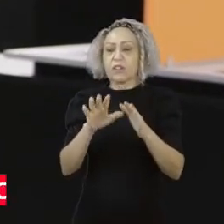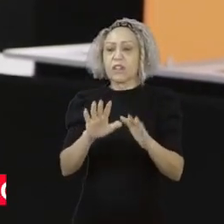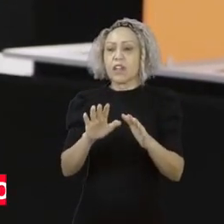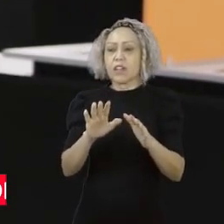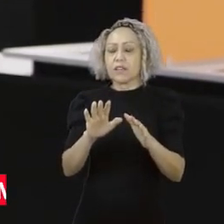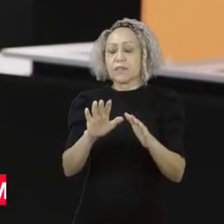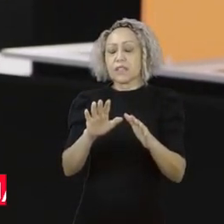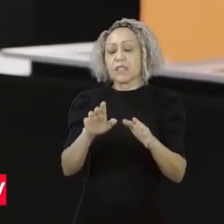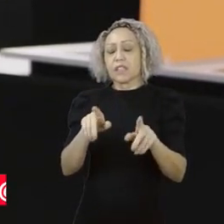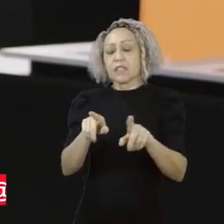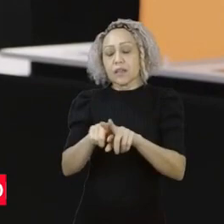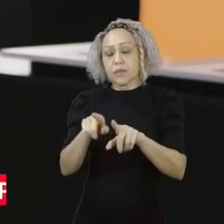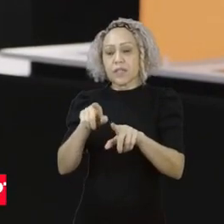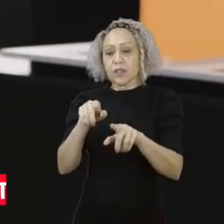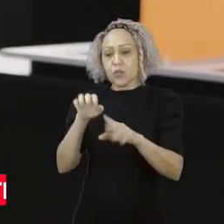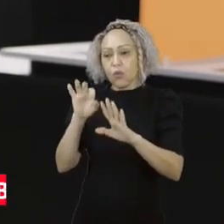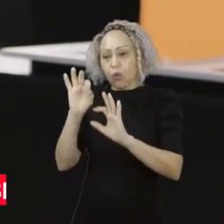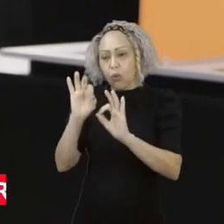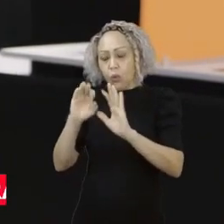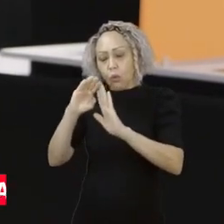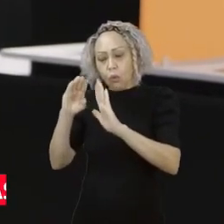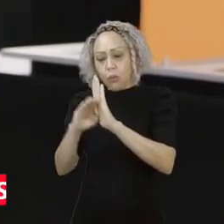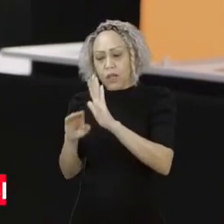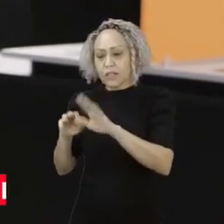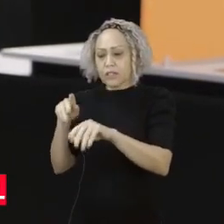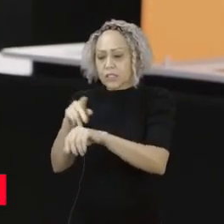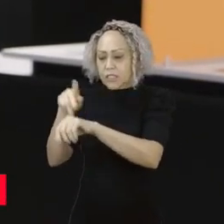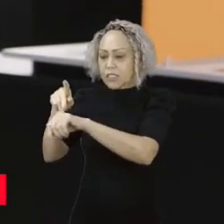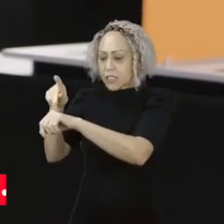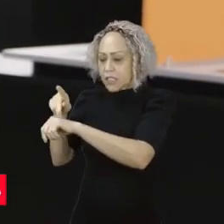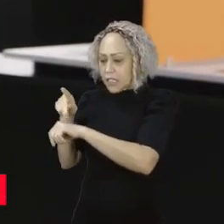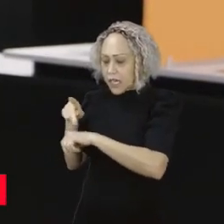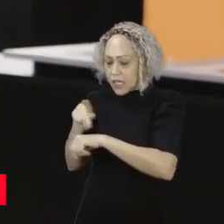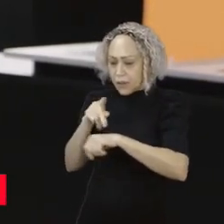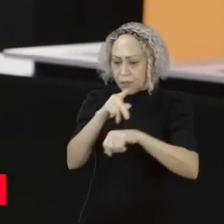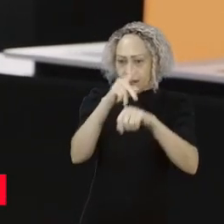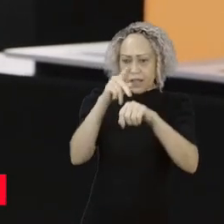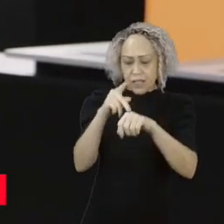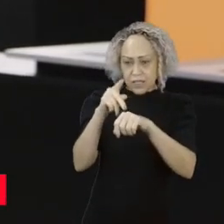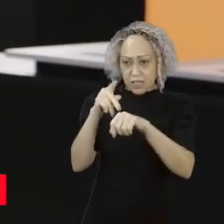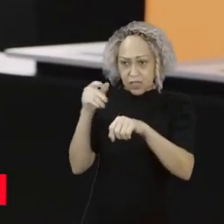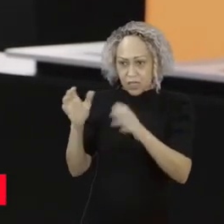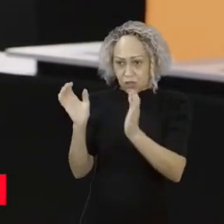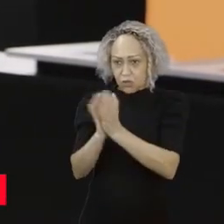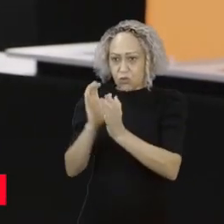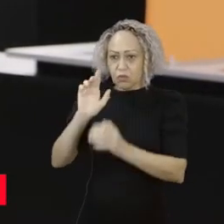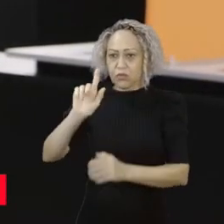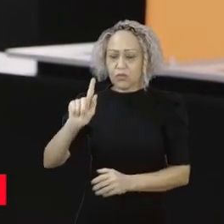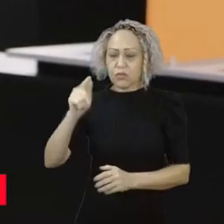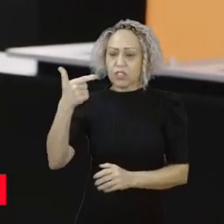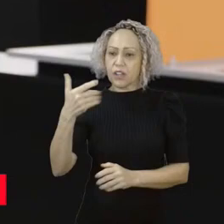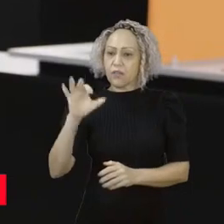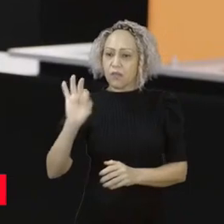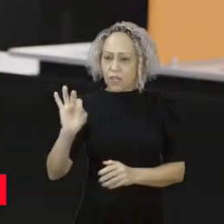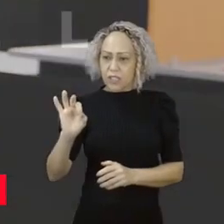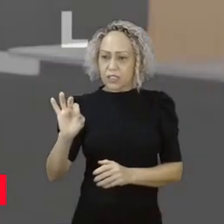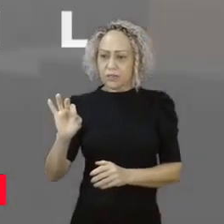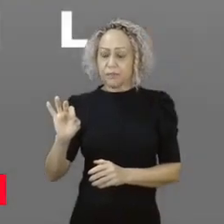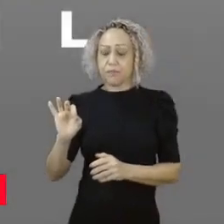mas acompanhado por esse conjunto que compõe a Aliança Global contra a Fome e a